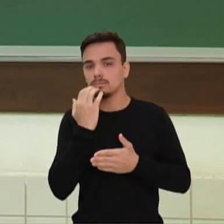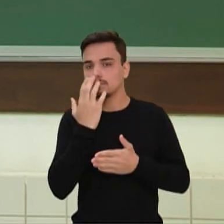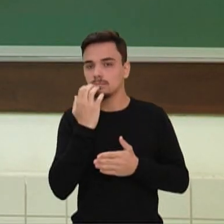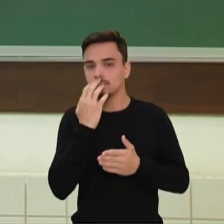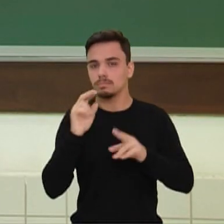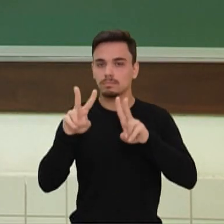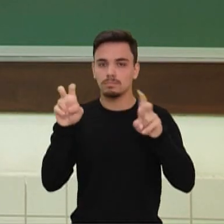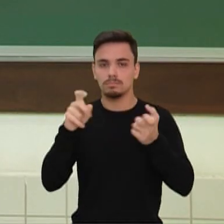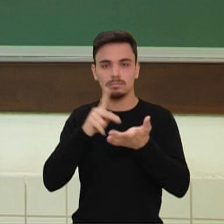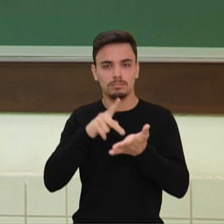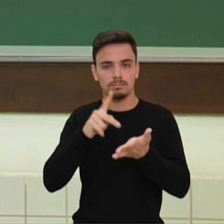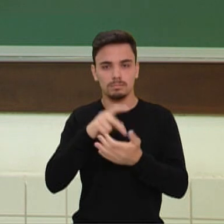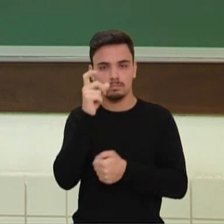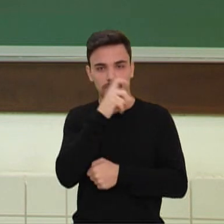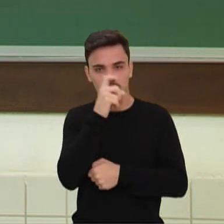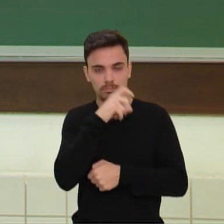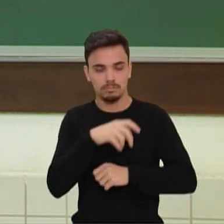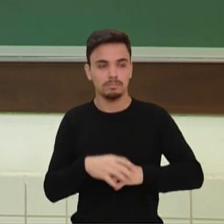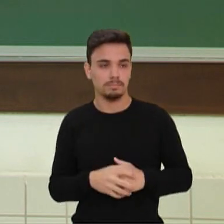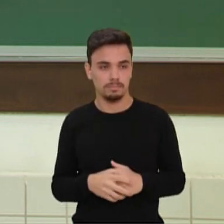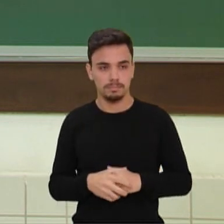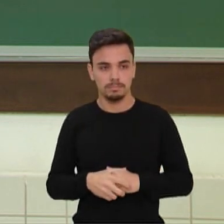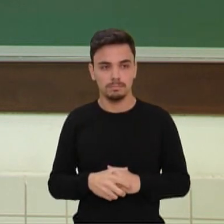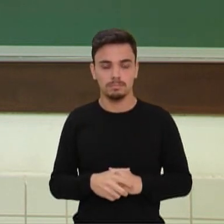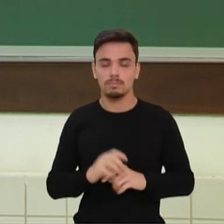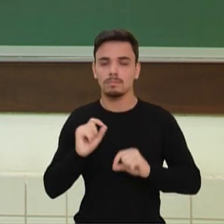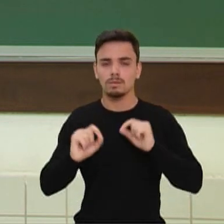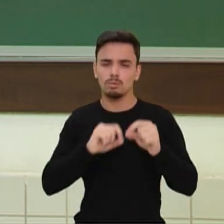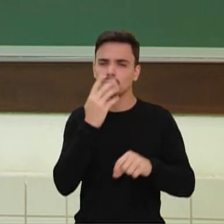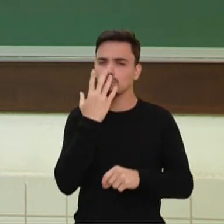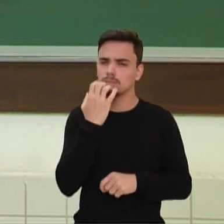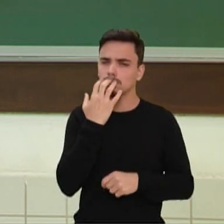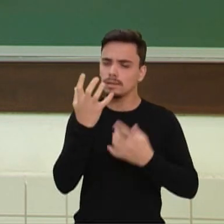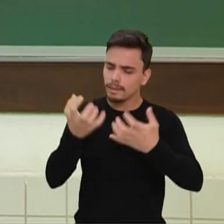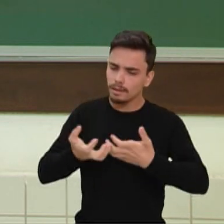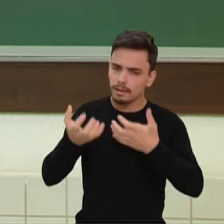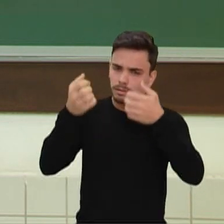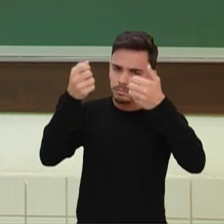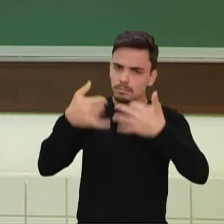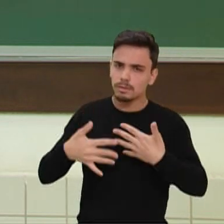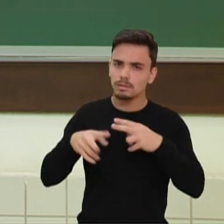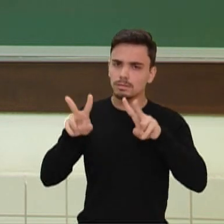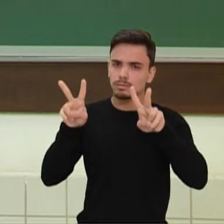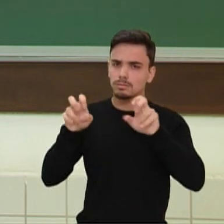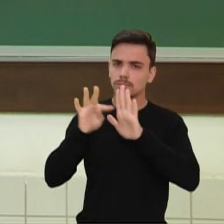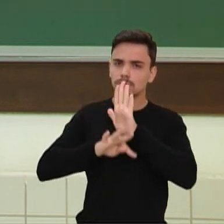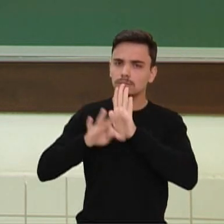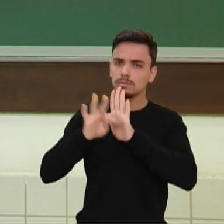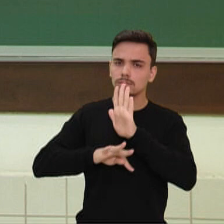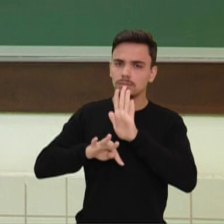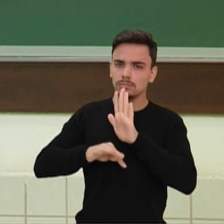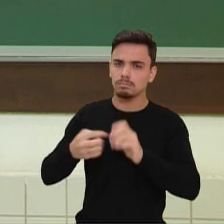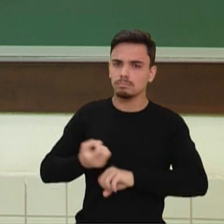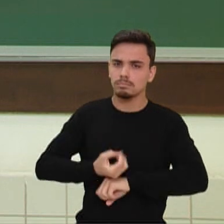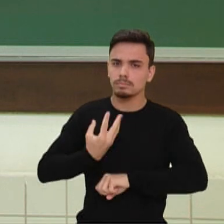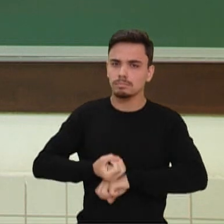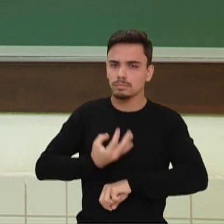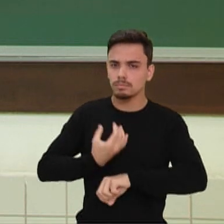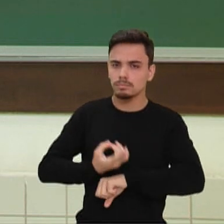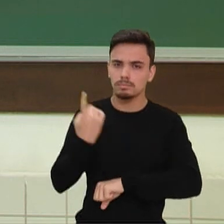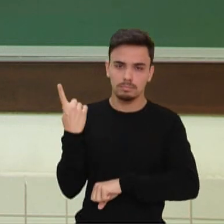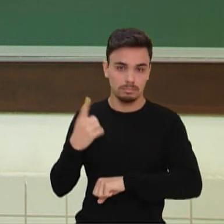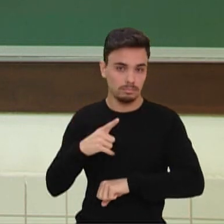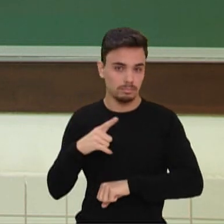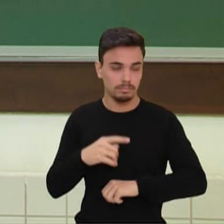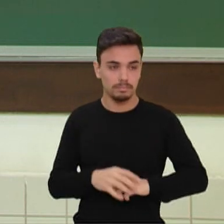e a Mentira no Sentido Extramoral. O que o Nietzsche está querendo dizer com esse texto tão poético que ele escreveu